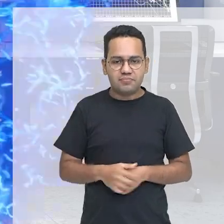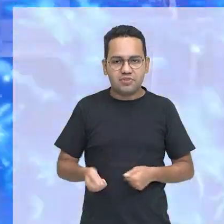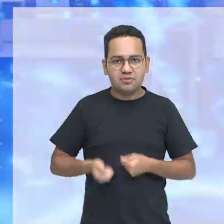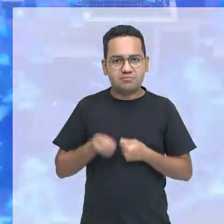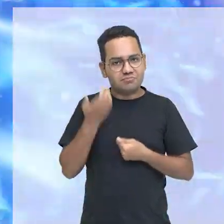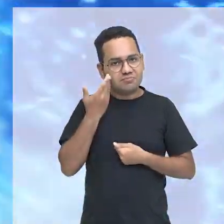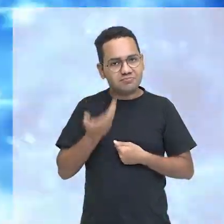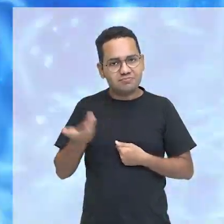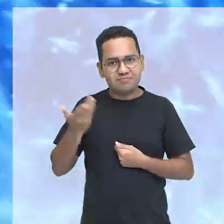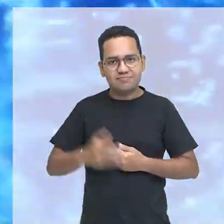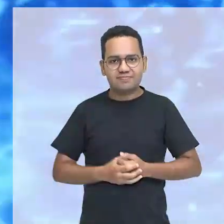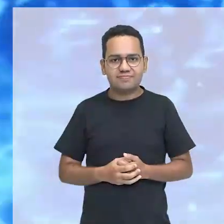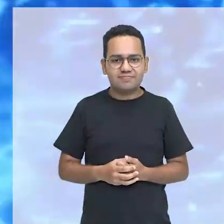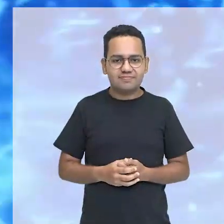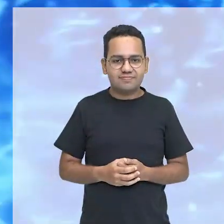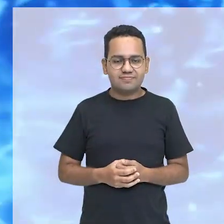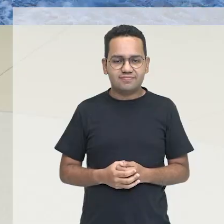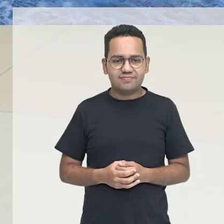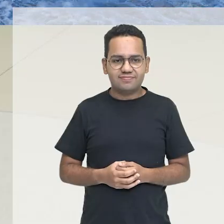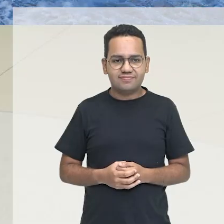você.